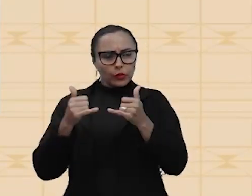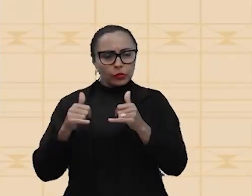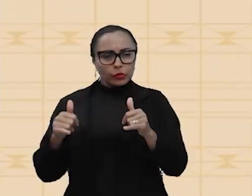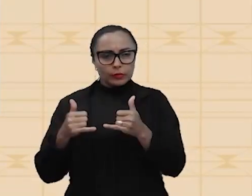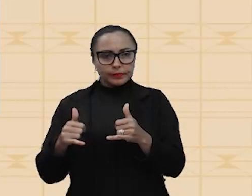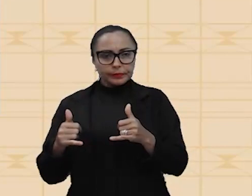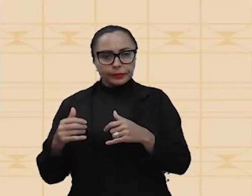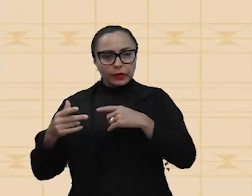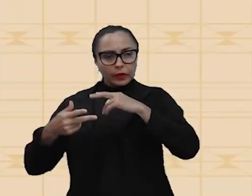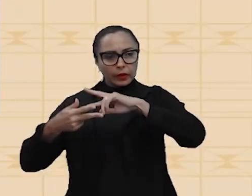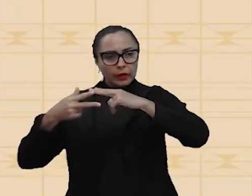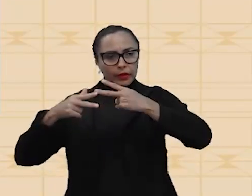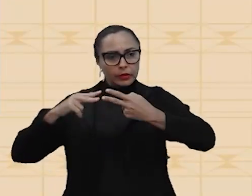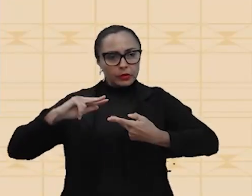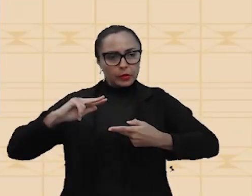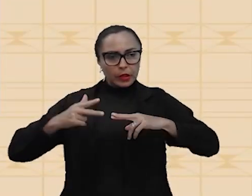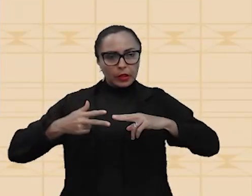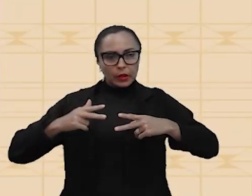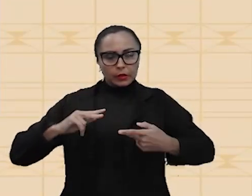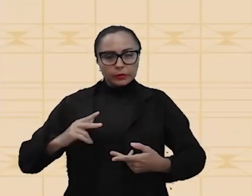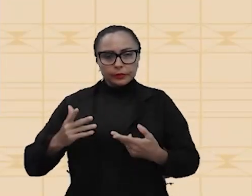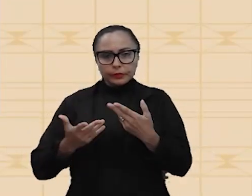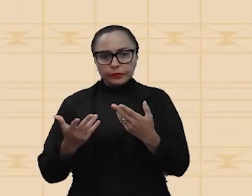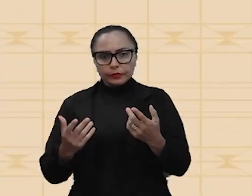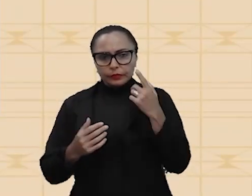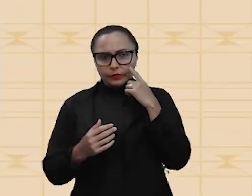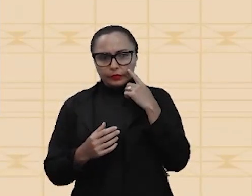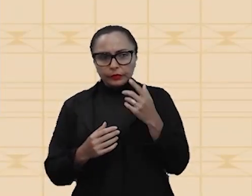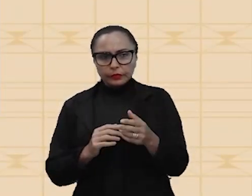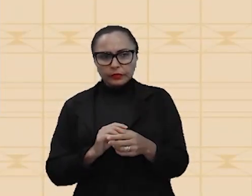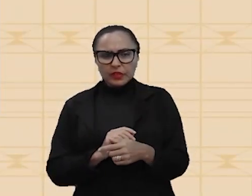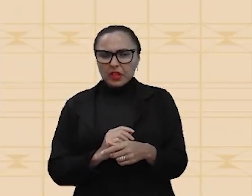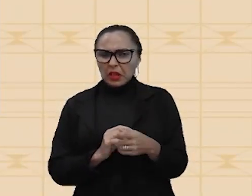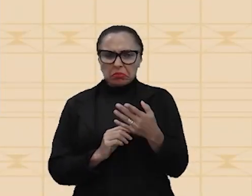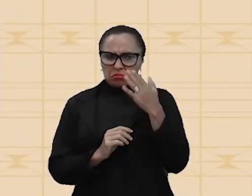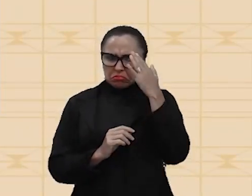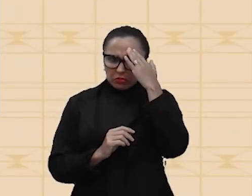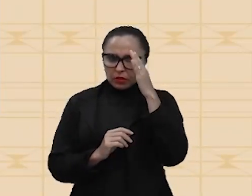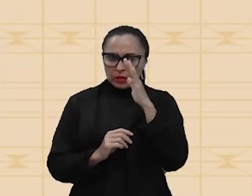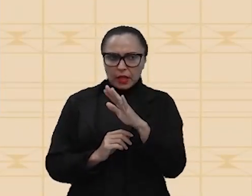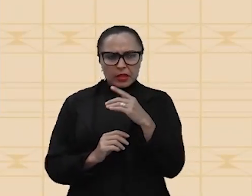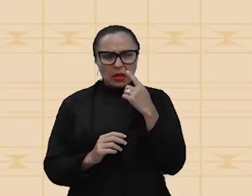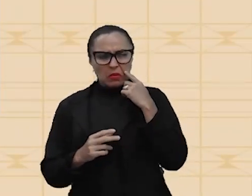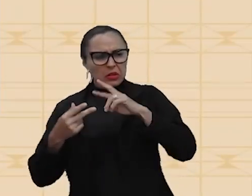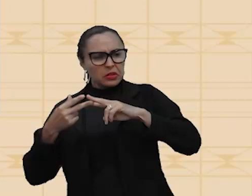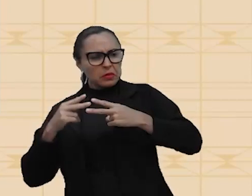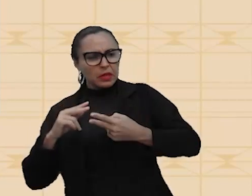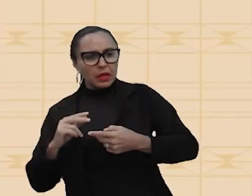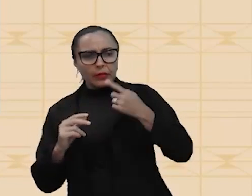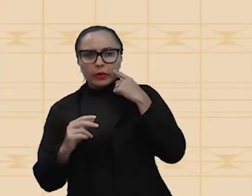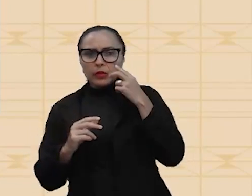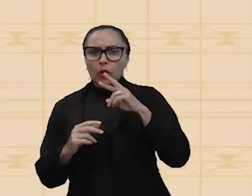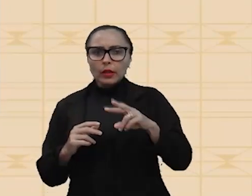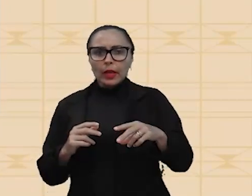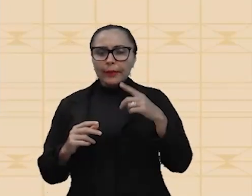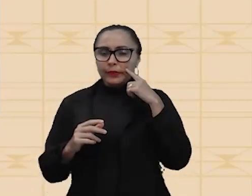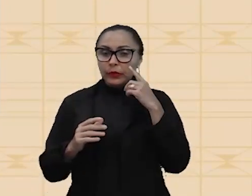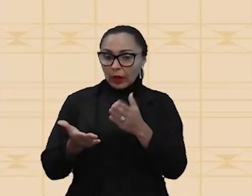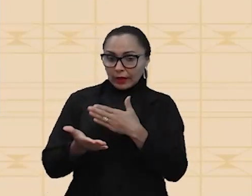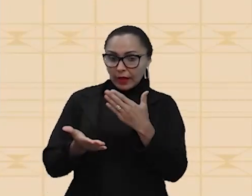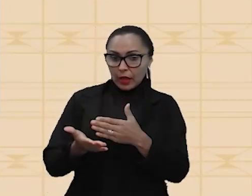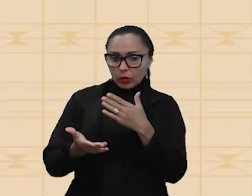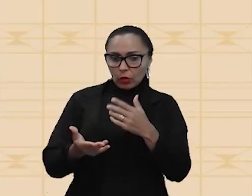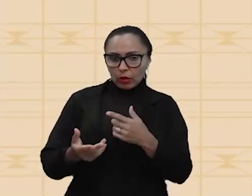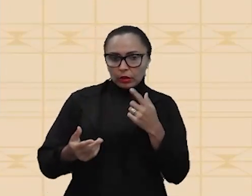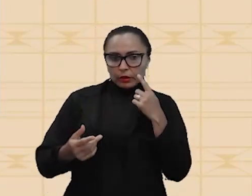você deve estar dizendo, espiral, Paulo, não sei que danada é isso não. Ô, mequetrefe, é só você olhar para o seu caderno e aqueles fiozinhos